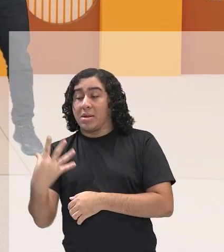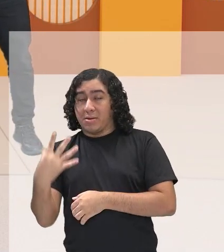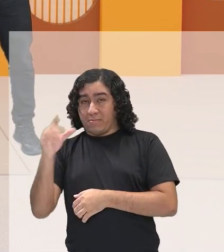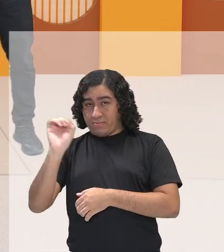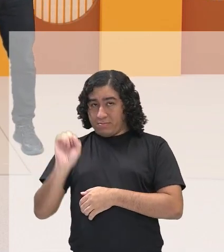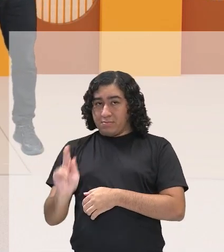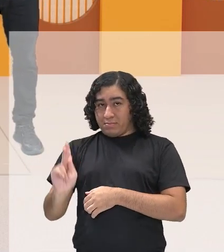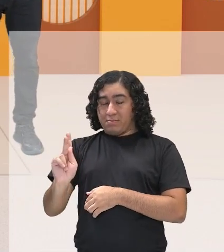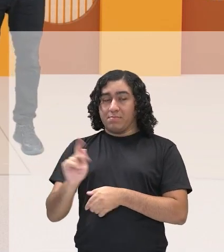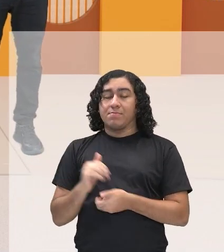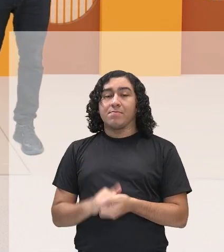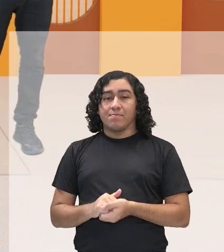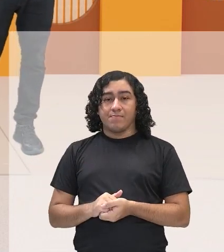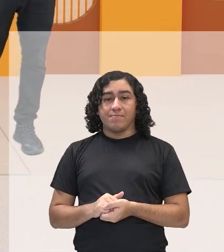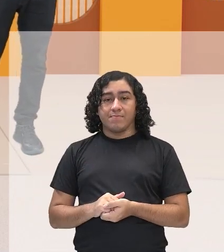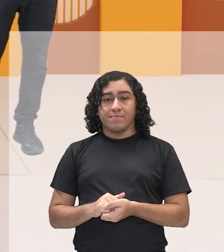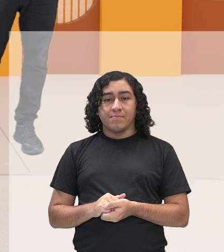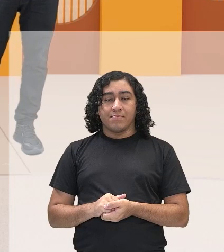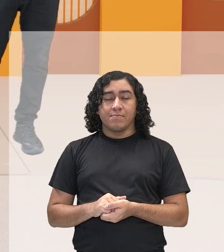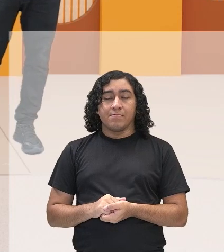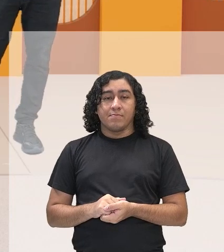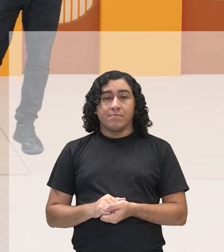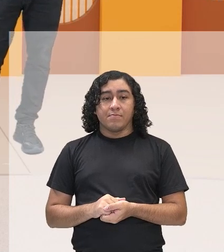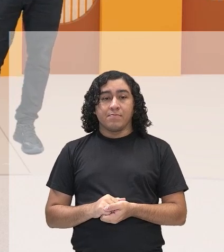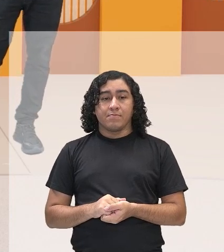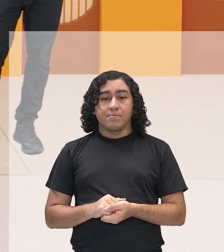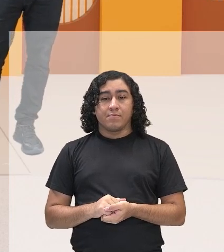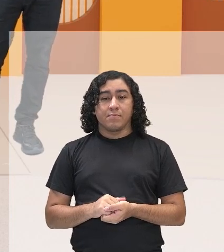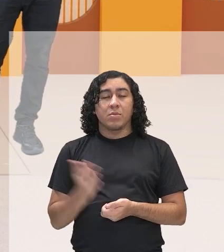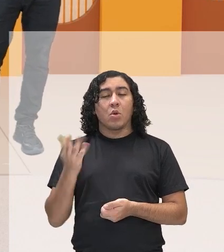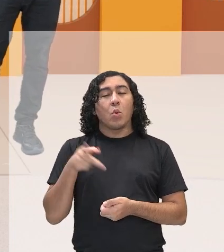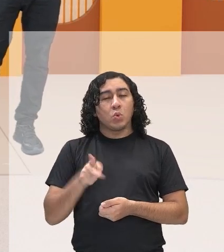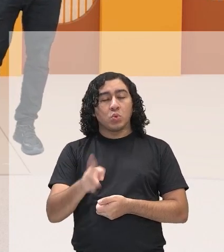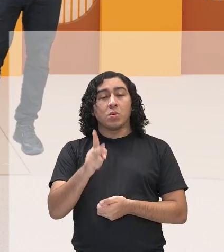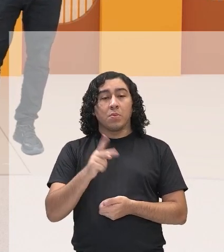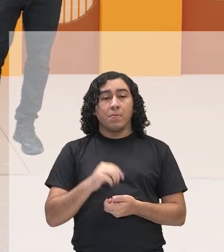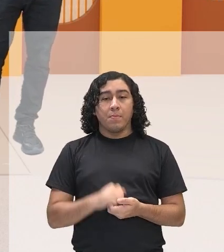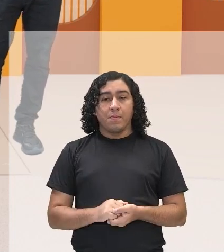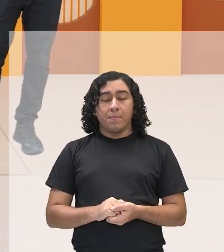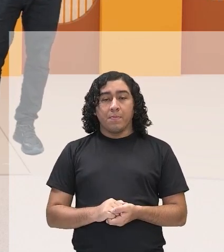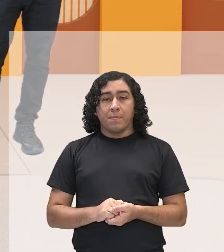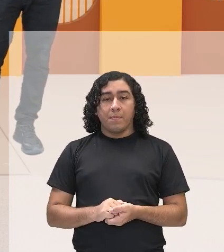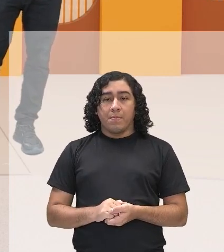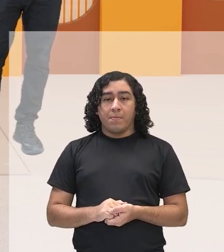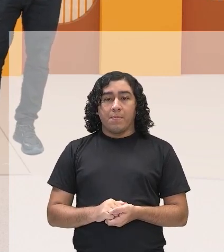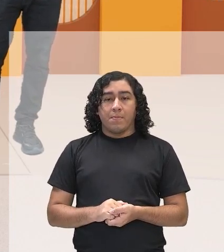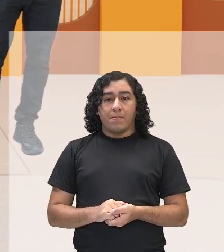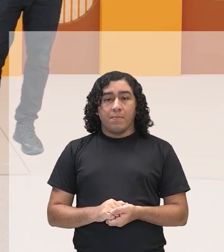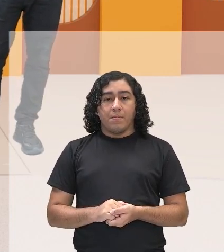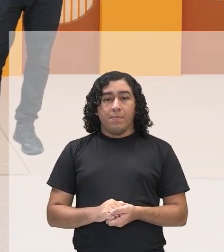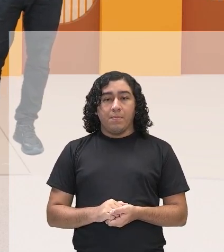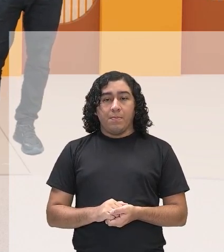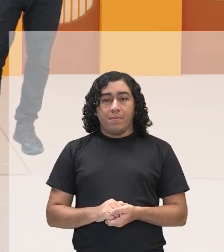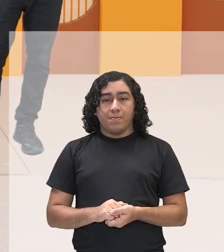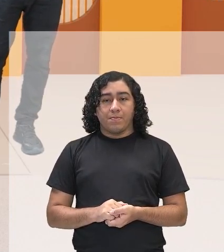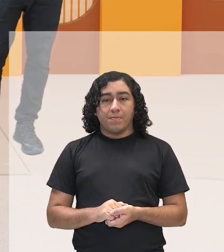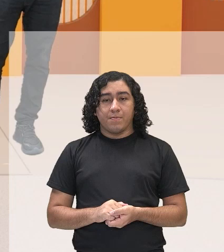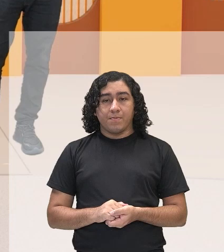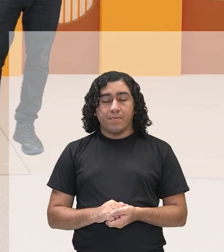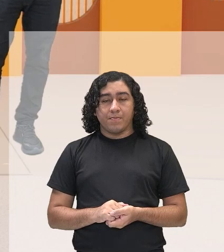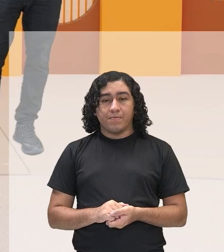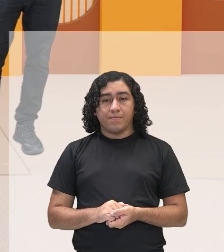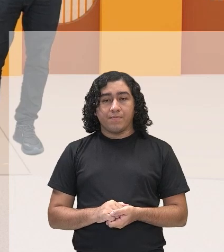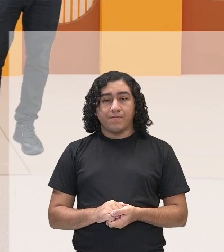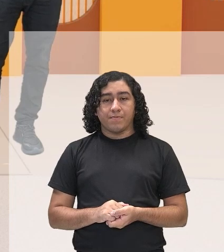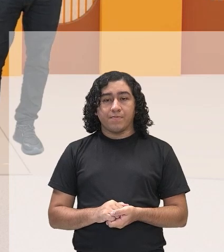que seguir a placa do bem. Então vamos lá, continuando aqui, ó. Nós vamos ver então que